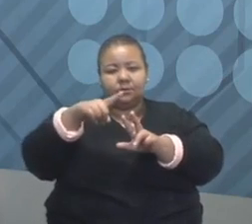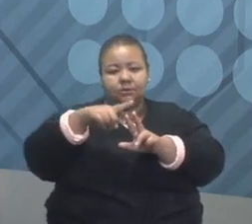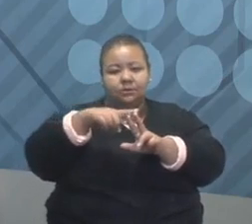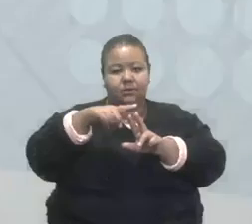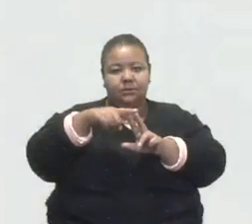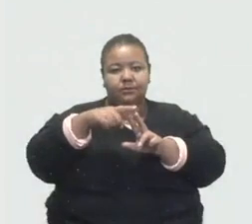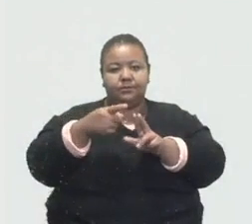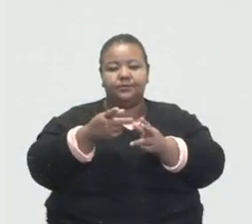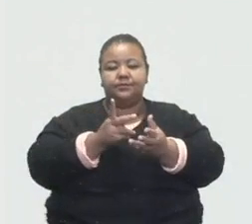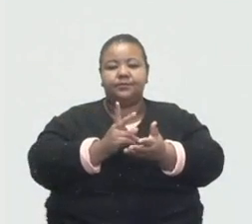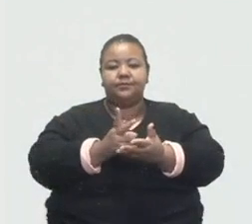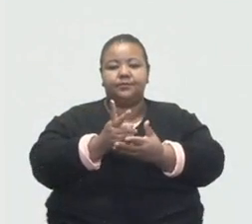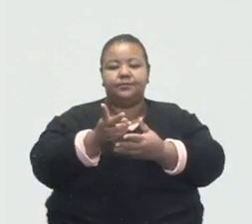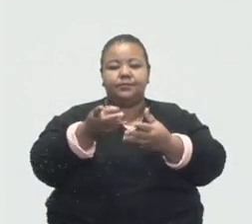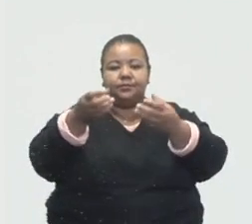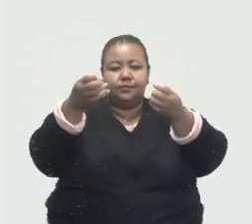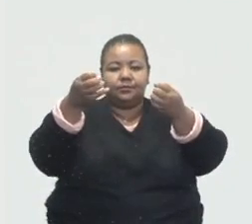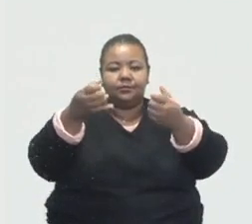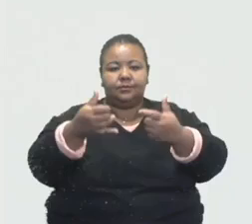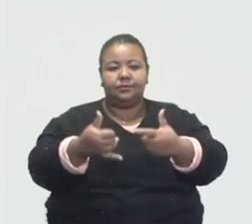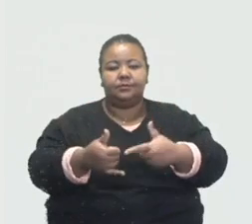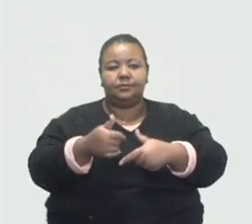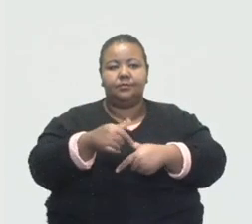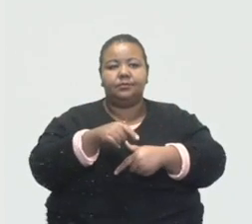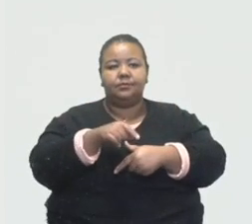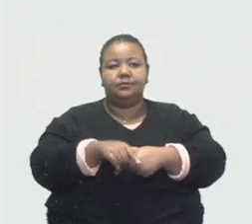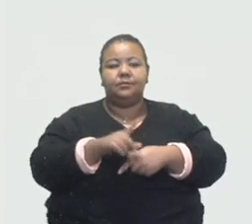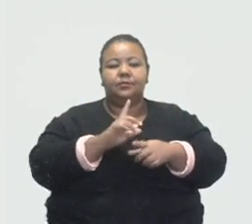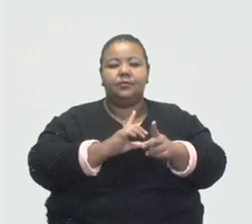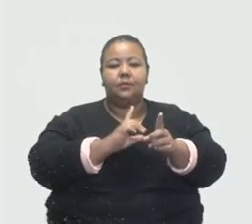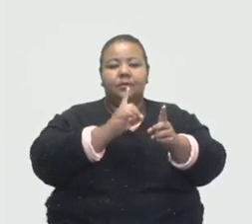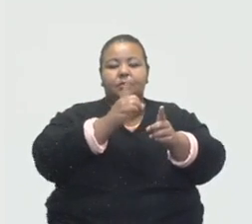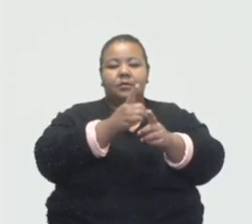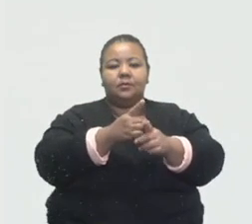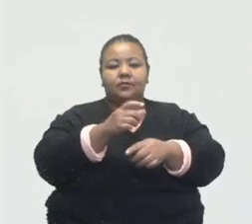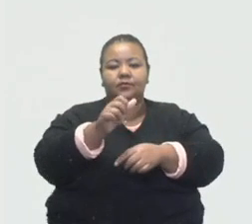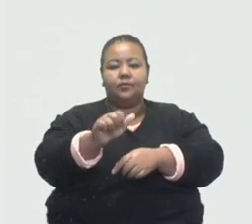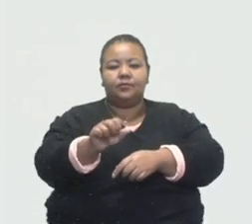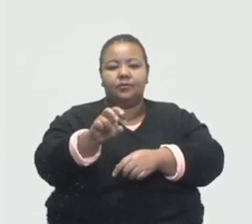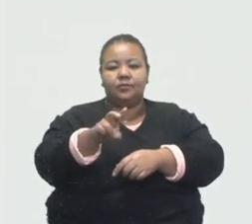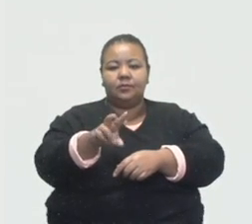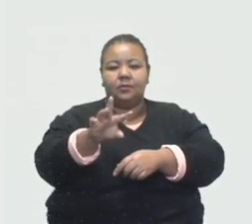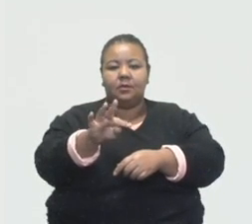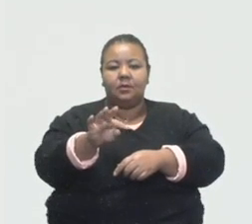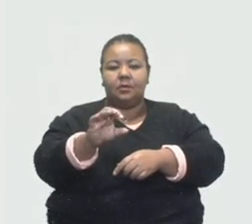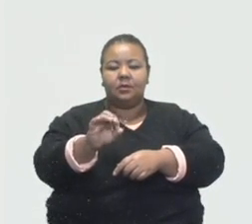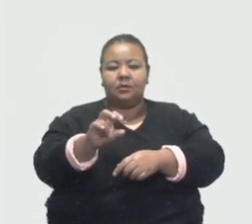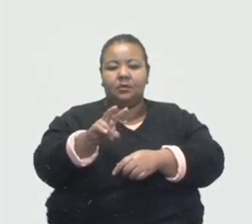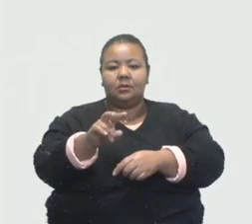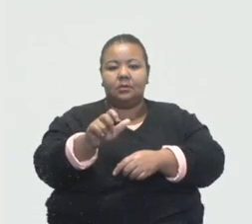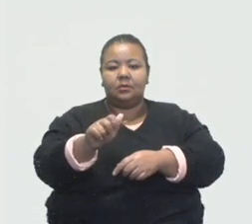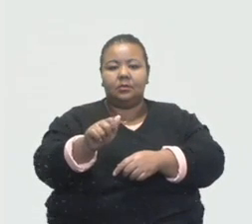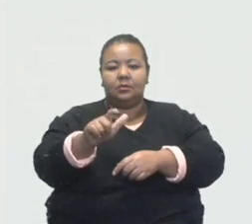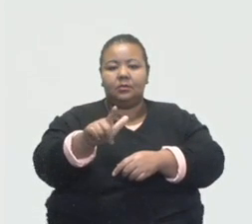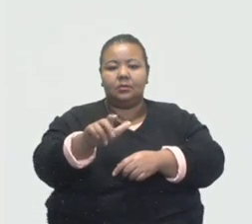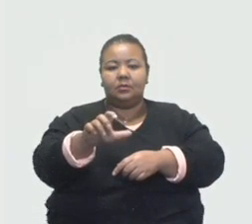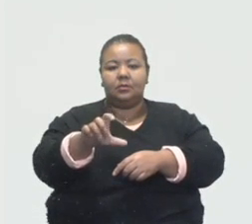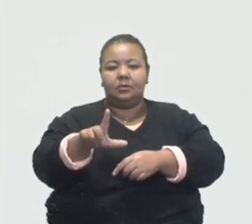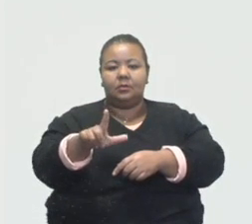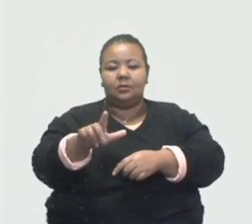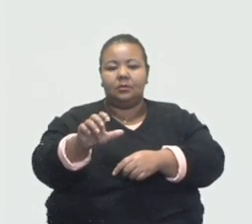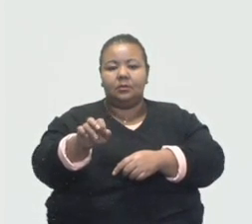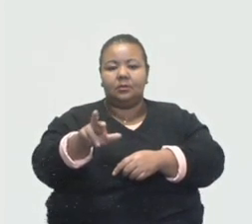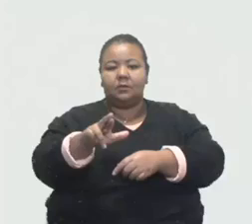Então, continuando nossa explicação, nós temos que para determinar os autovalores, a gente precisa associar uma matriz